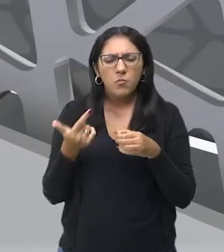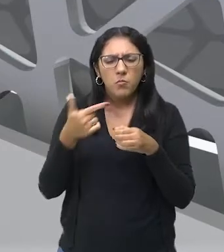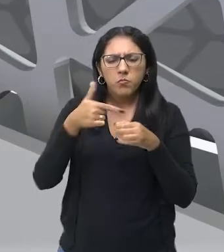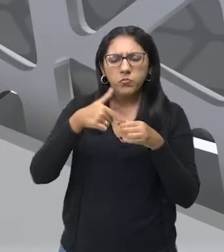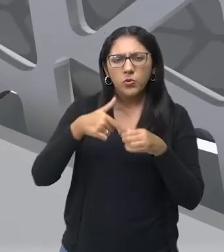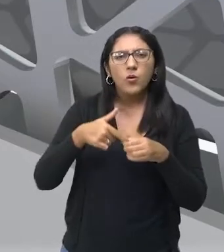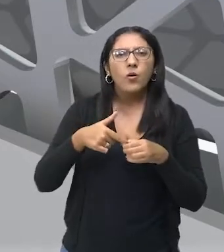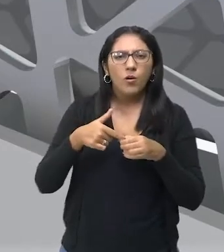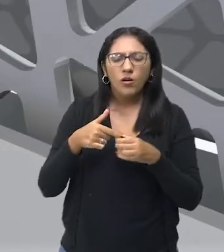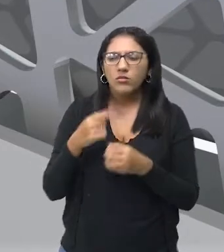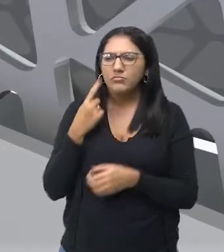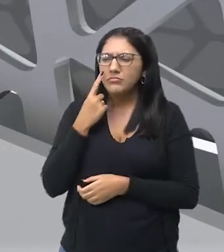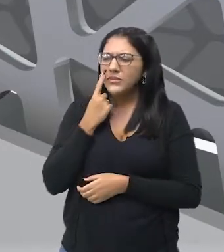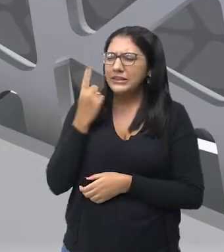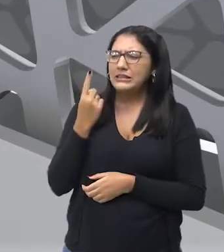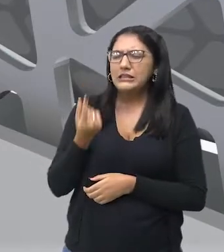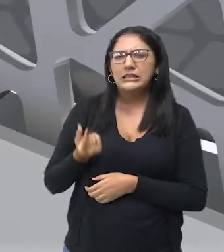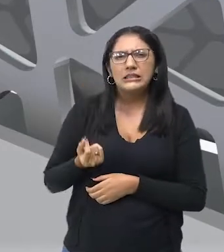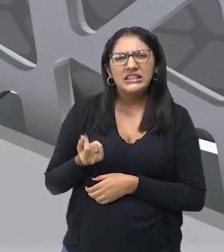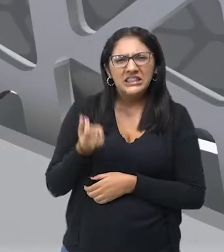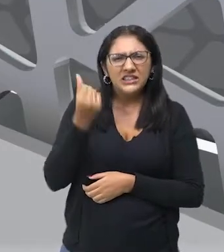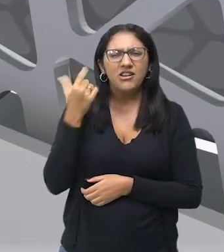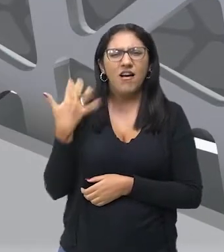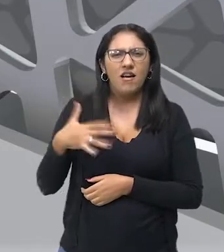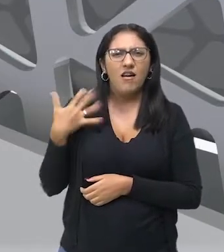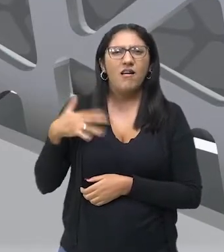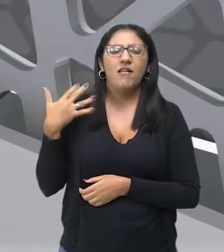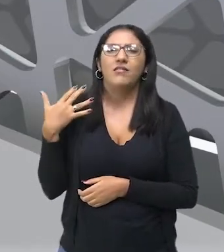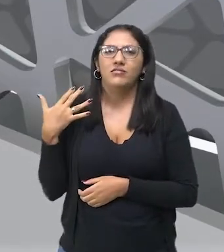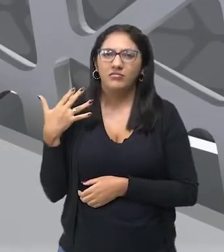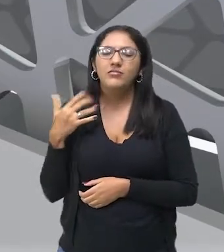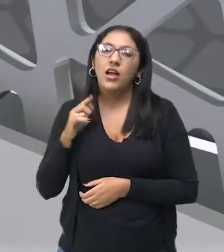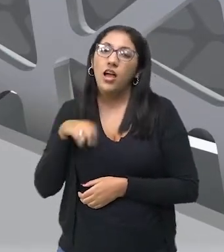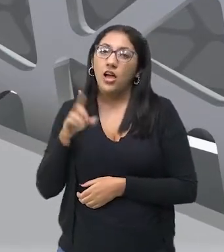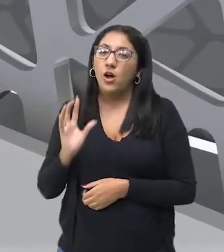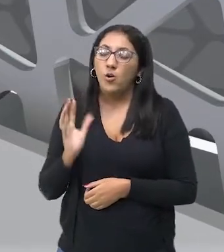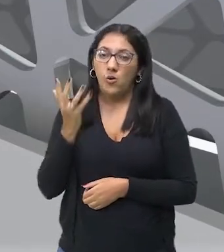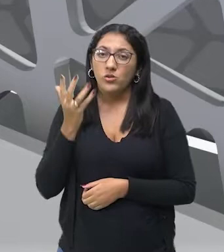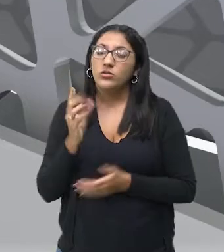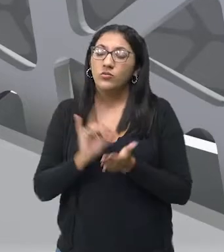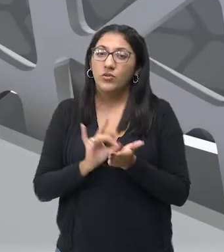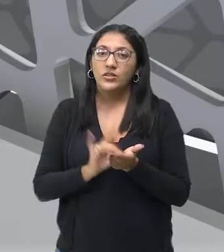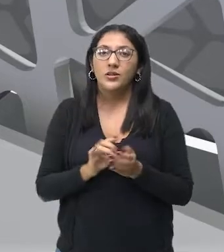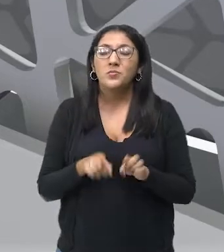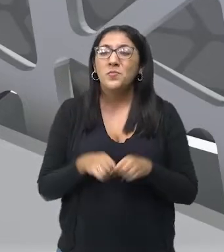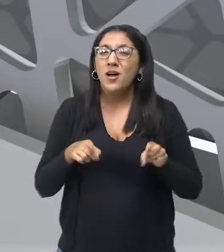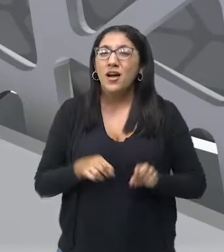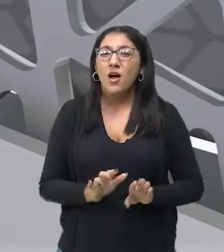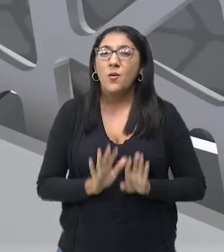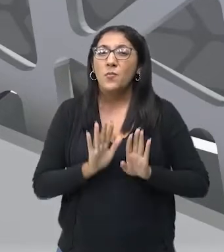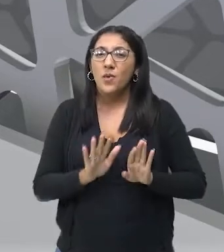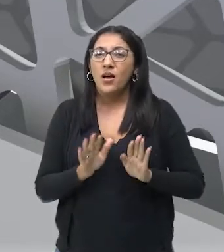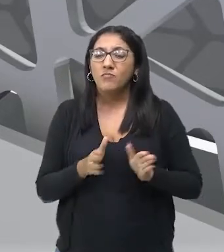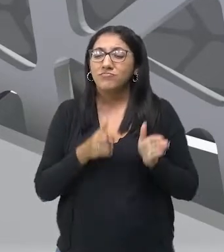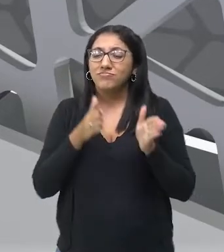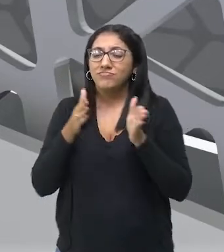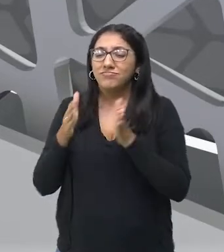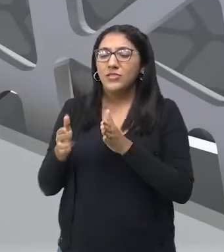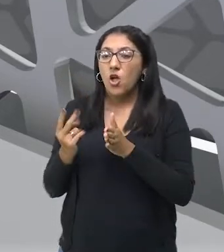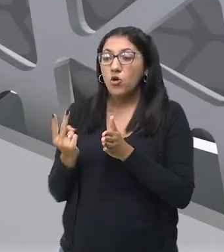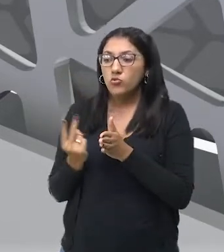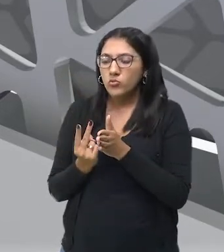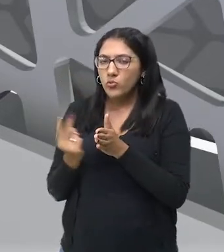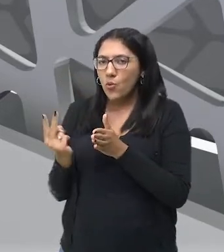seu veículo e reclamou do preço do combustível. Isso é o que aconteceu. Porém, duas